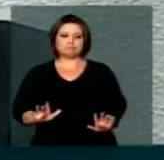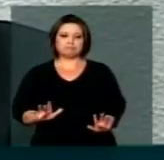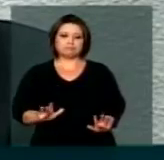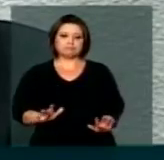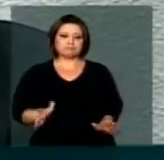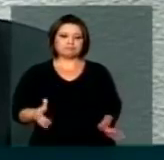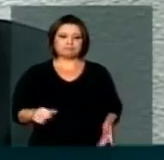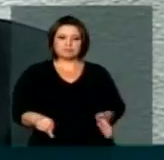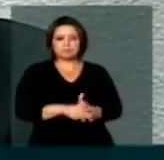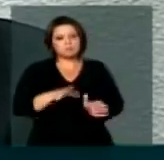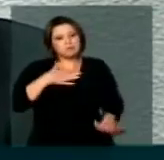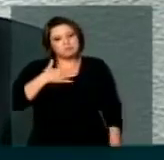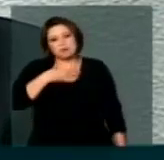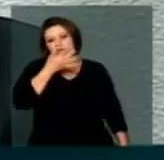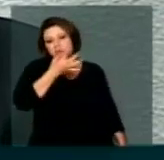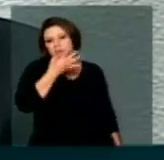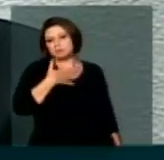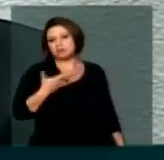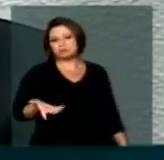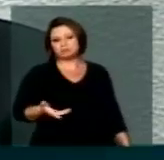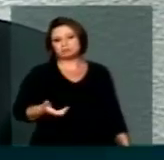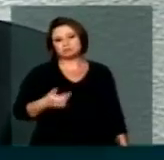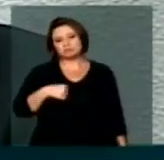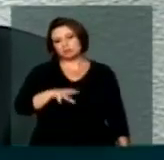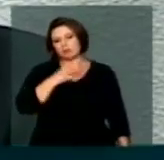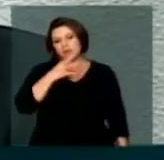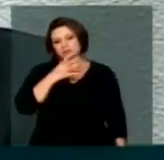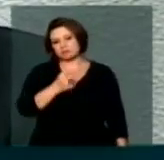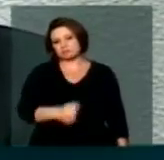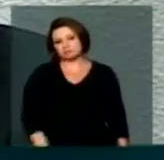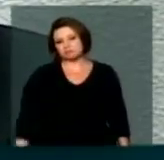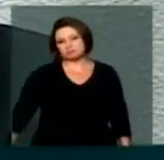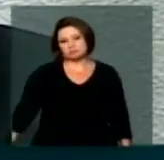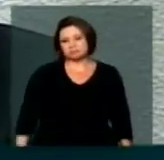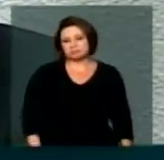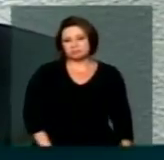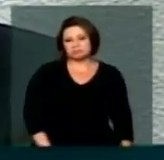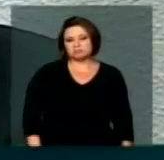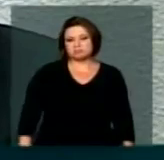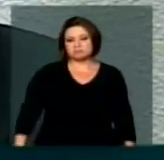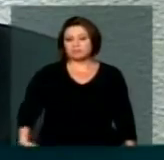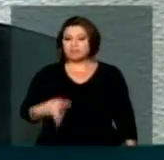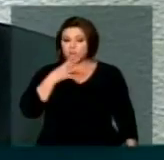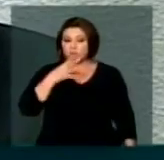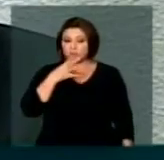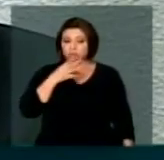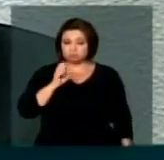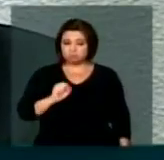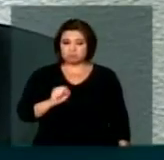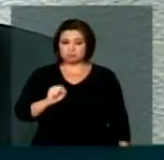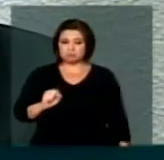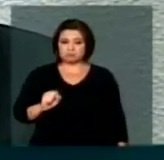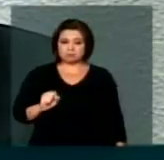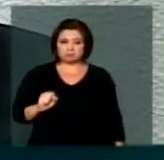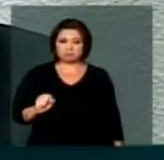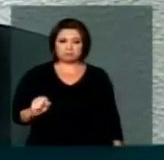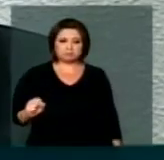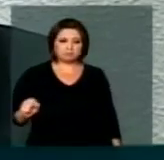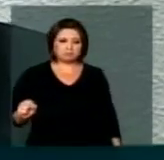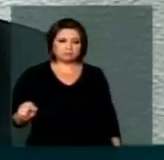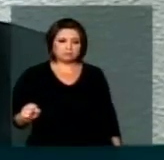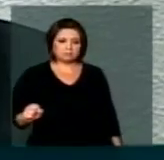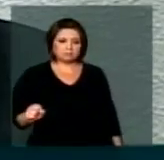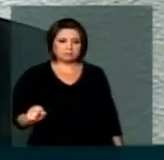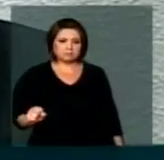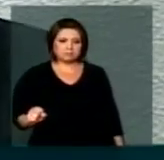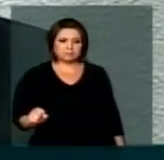Quer dizer, eu tenho o mesmo tipo de informação que o senhor tem. A única coisa que eu conheço,